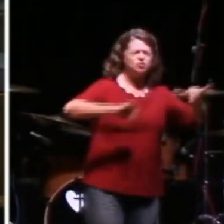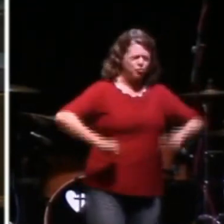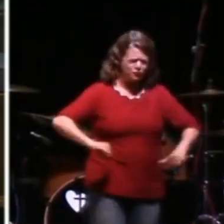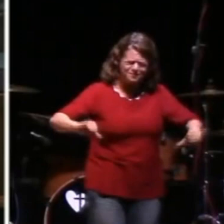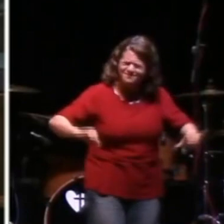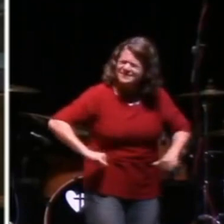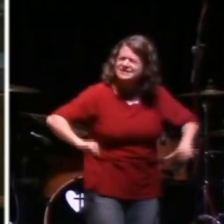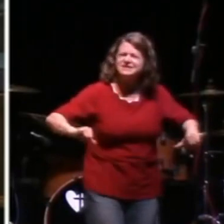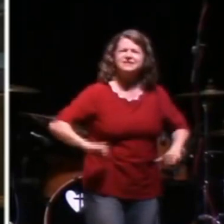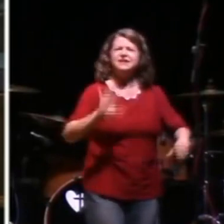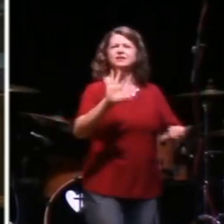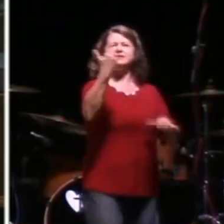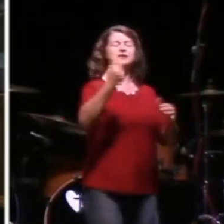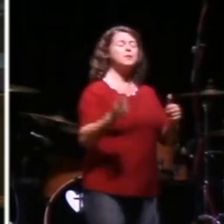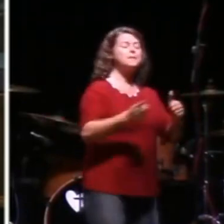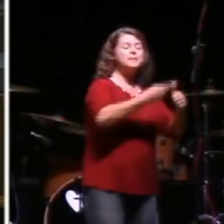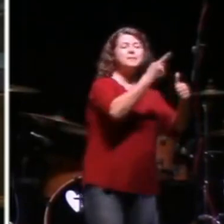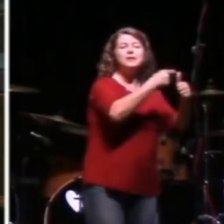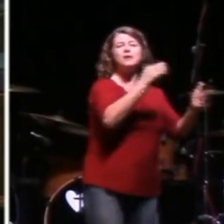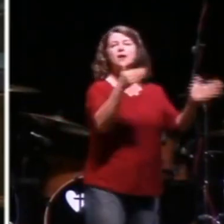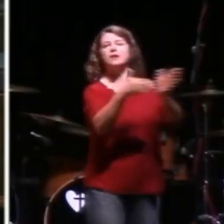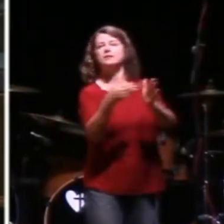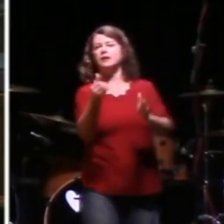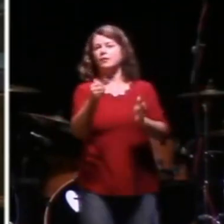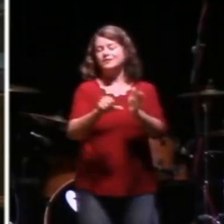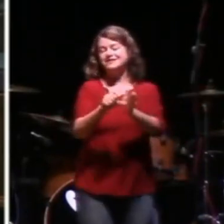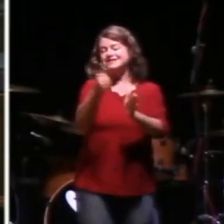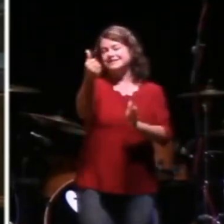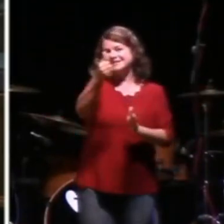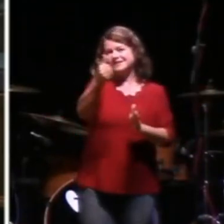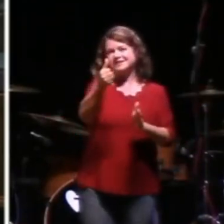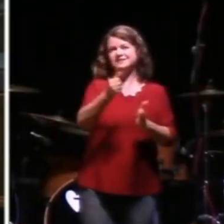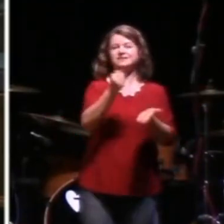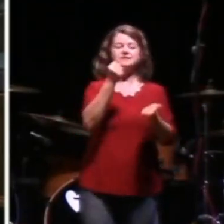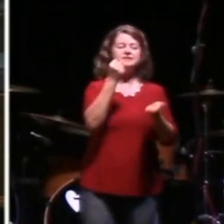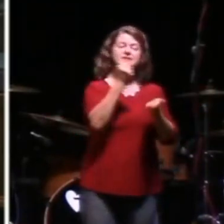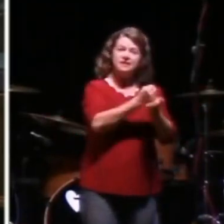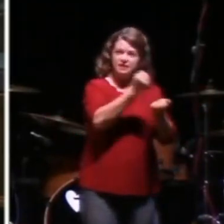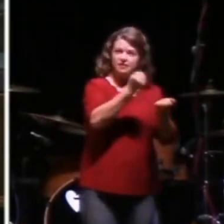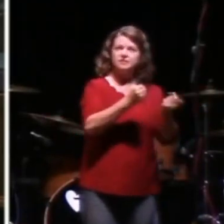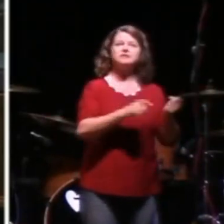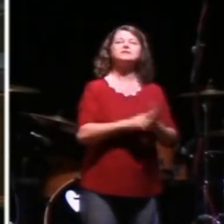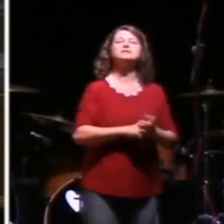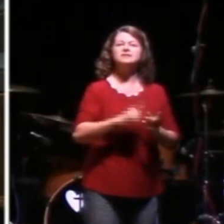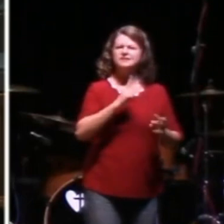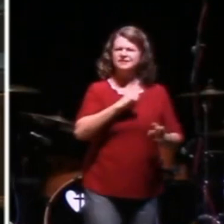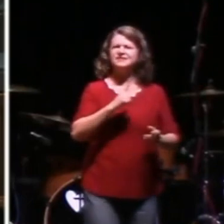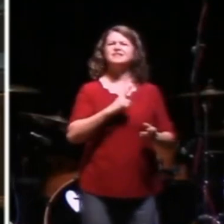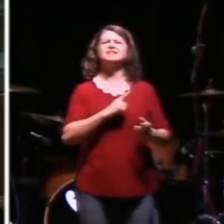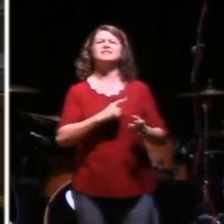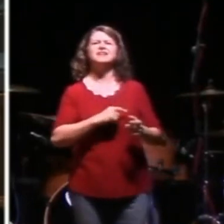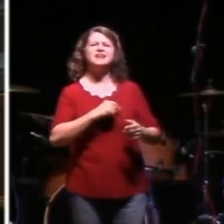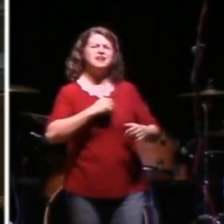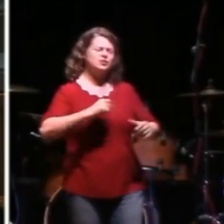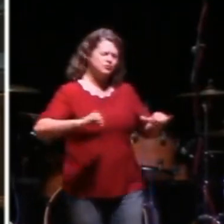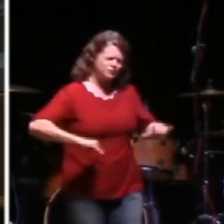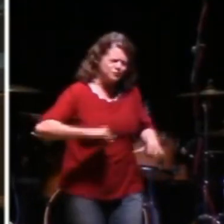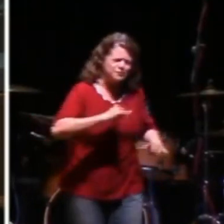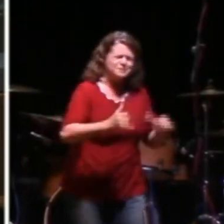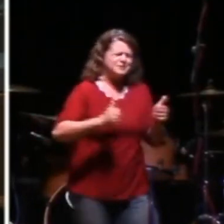até o sexto selo nós teremos menos três anos e meio de tribulação haverá perseguição contra a igreja